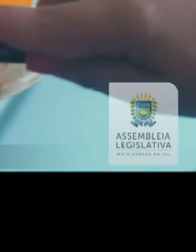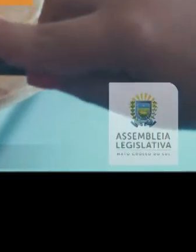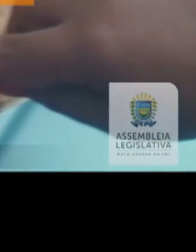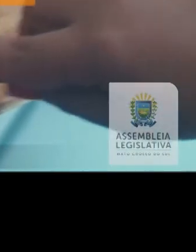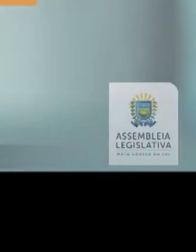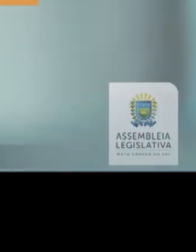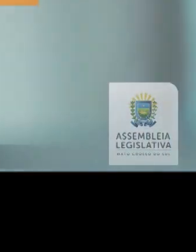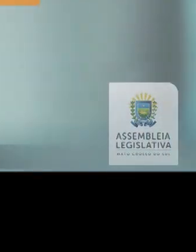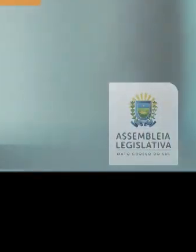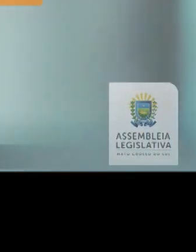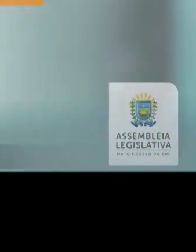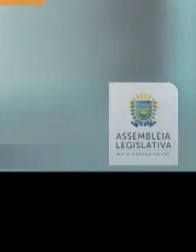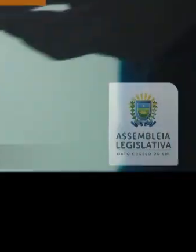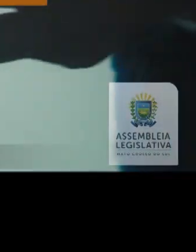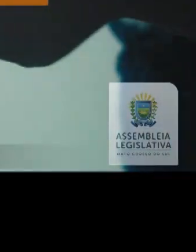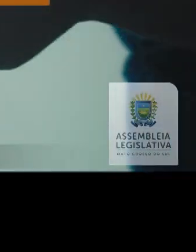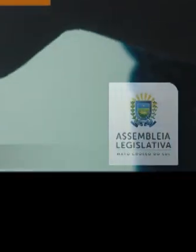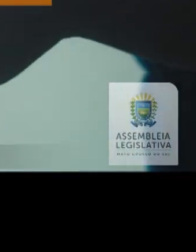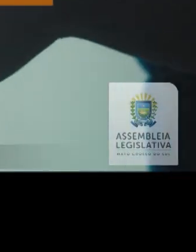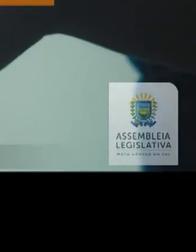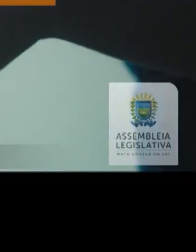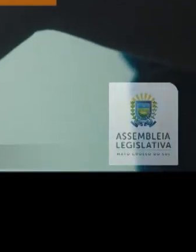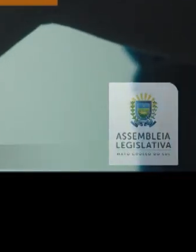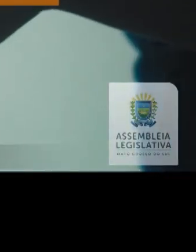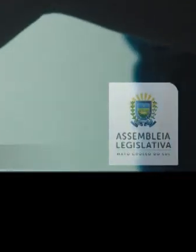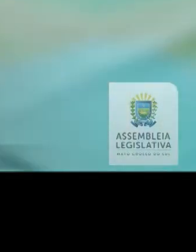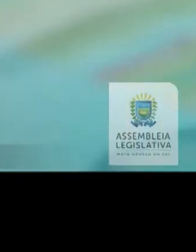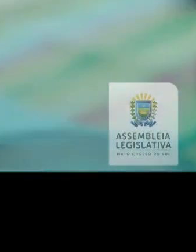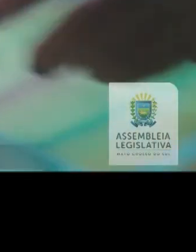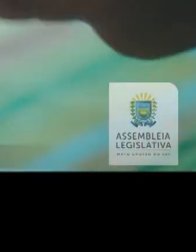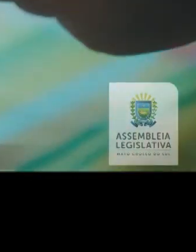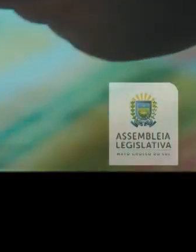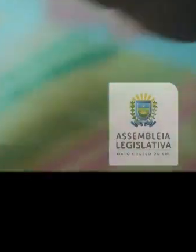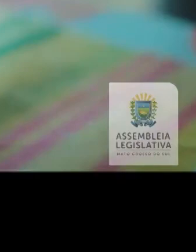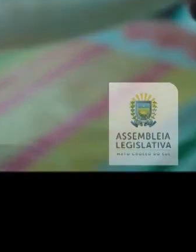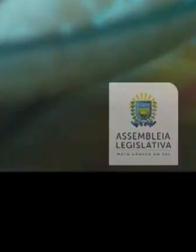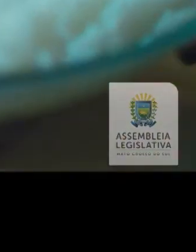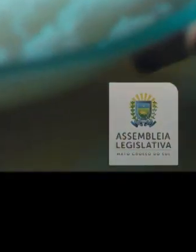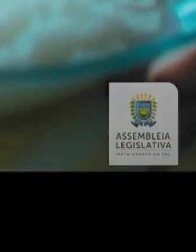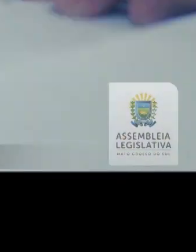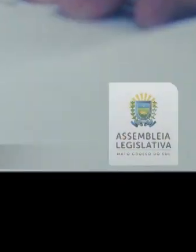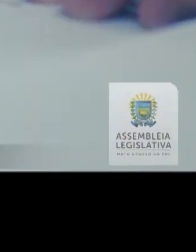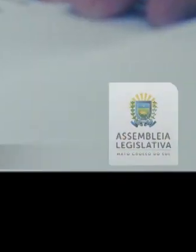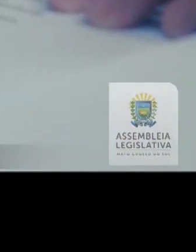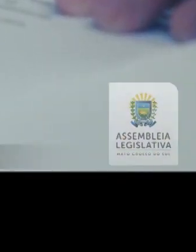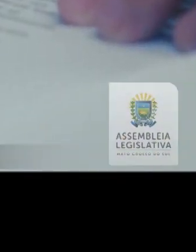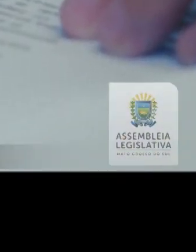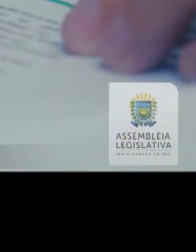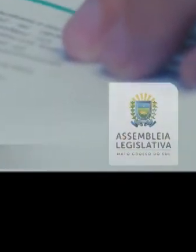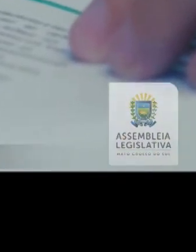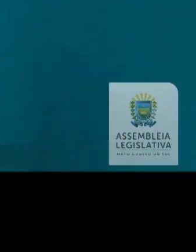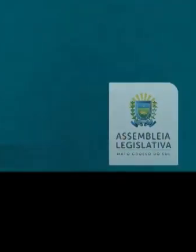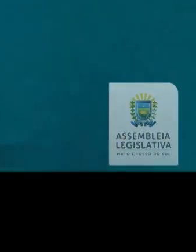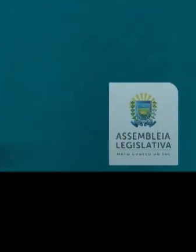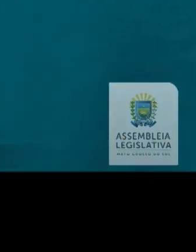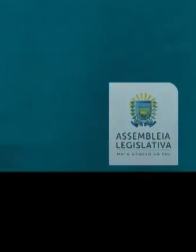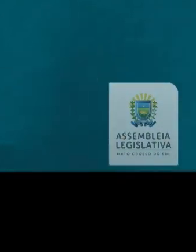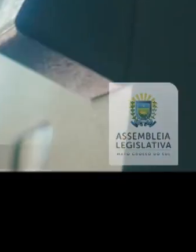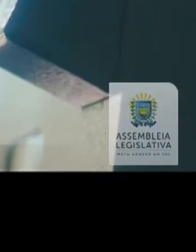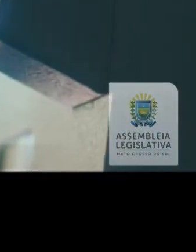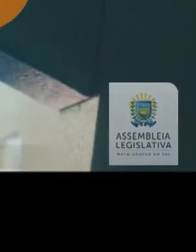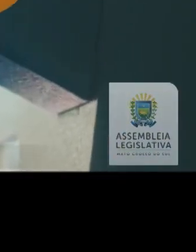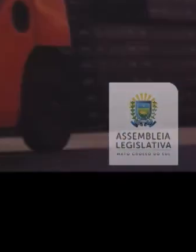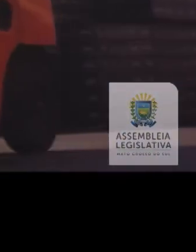Mais Social, que está transferindo renda para alimentar as famílias mais vulneráveis. Com o apoio da Assembleia, mais